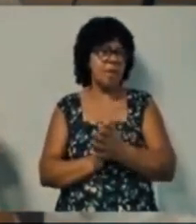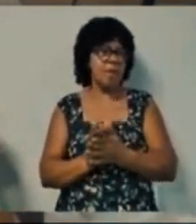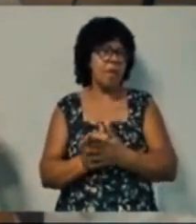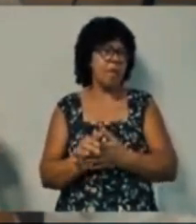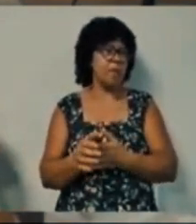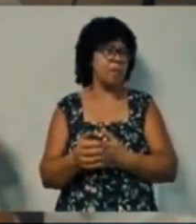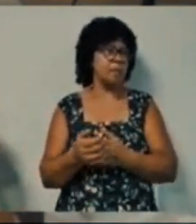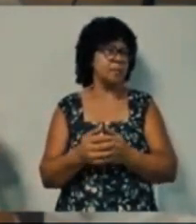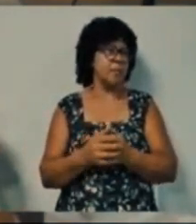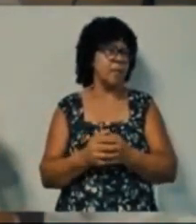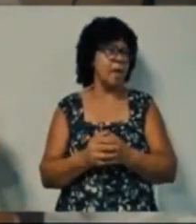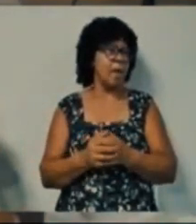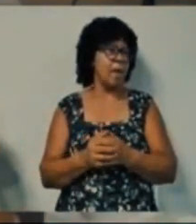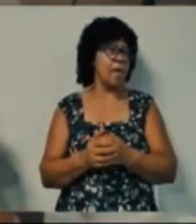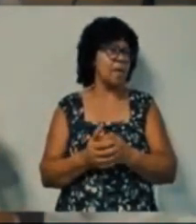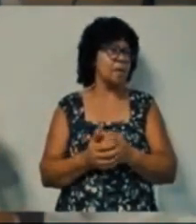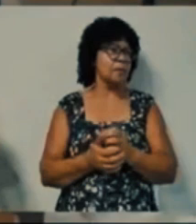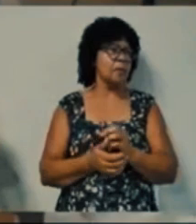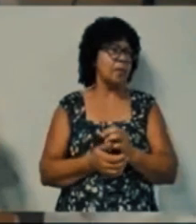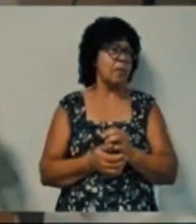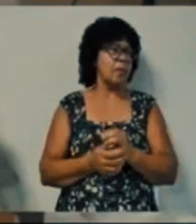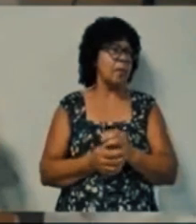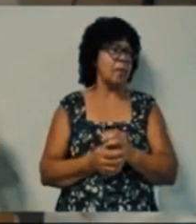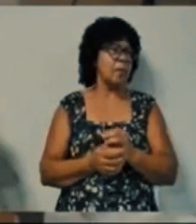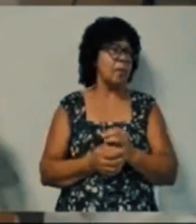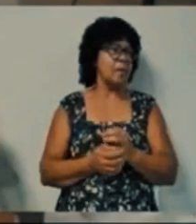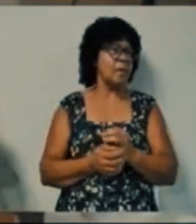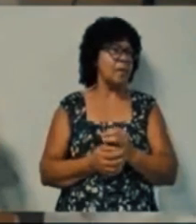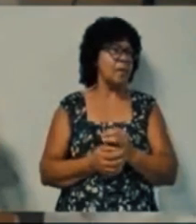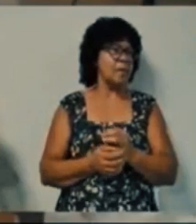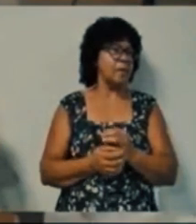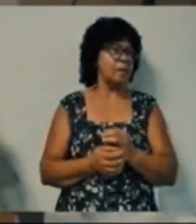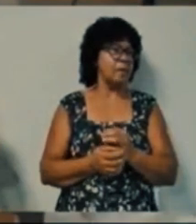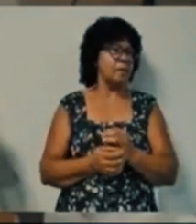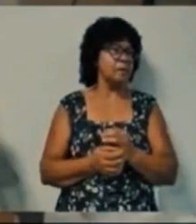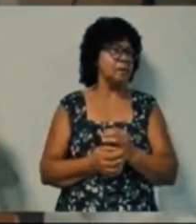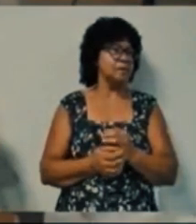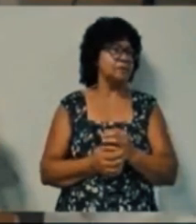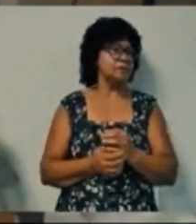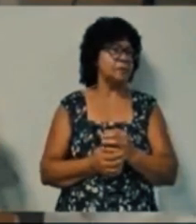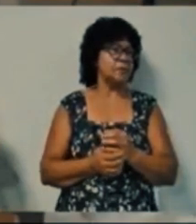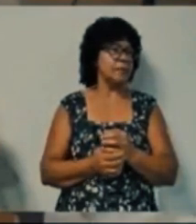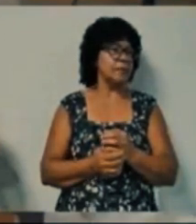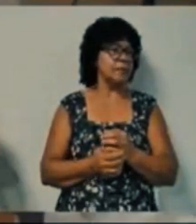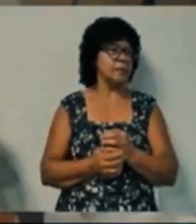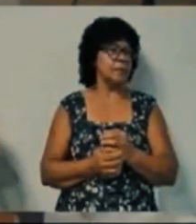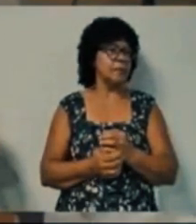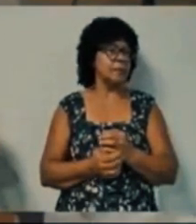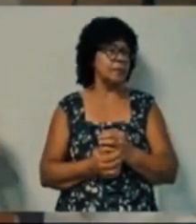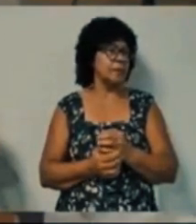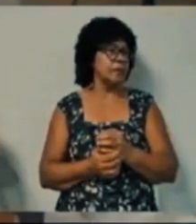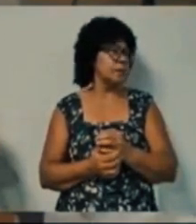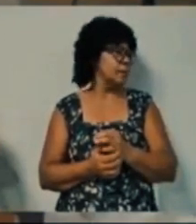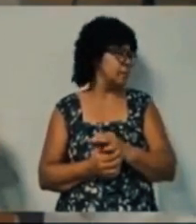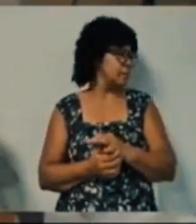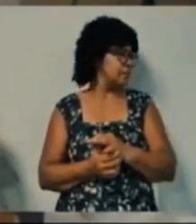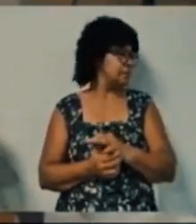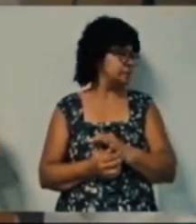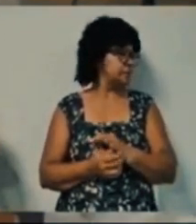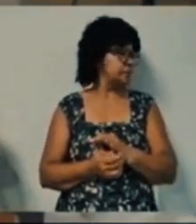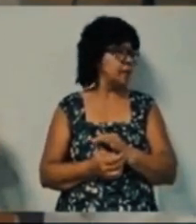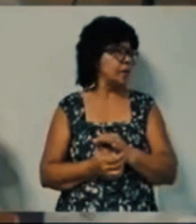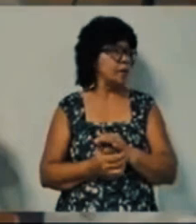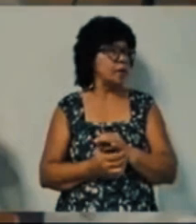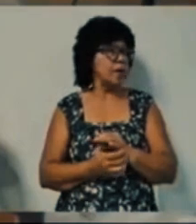Senhor. Saia do teu lugar e venha. Nós vamos orar por ti. Igreja do Senhor, estenda a mão